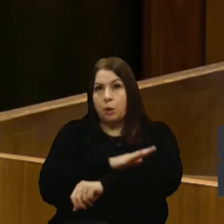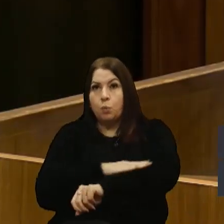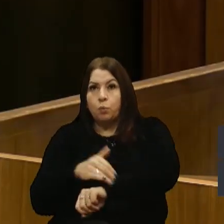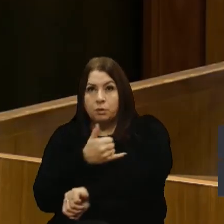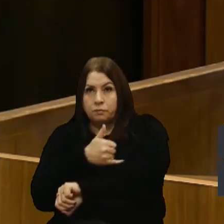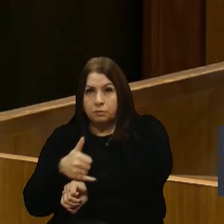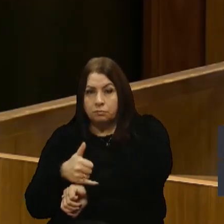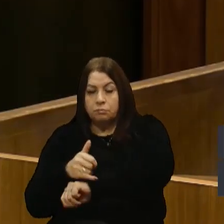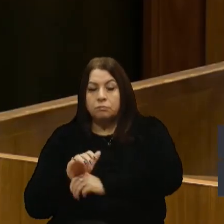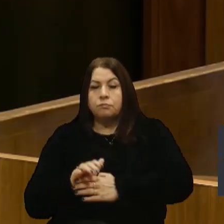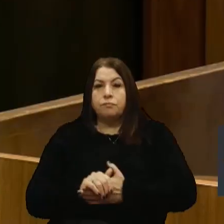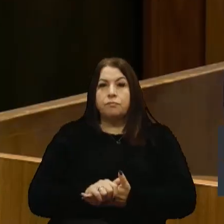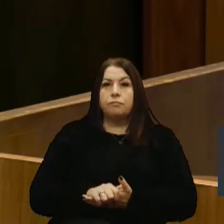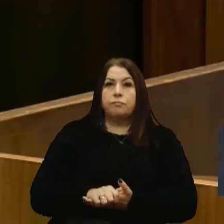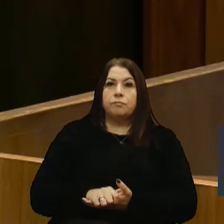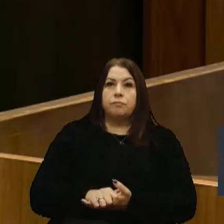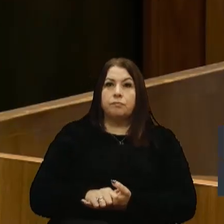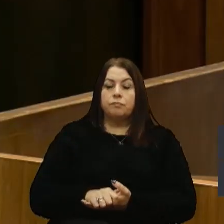asfaltos.